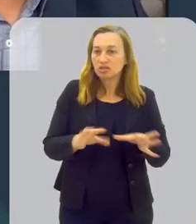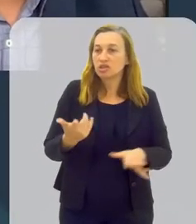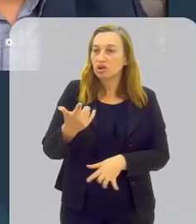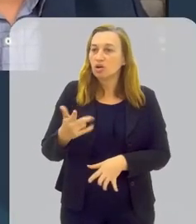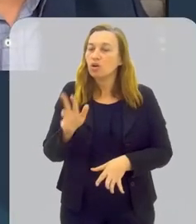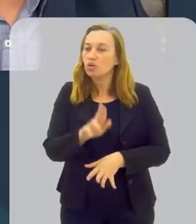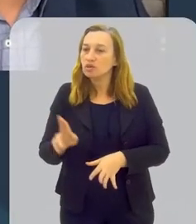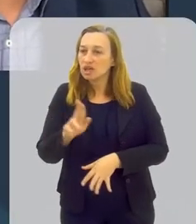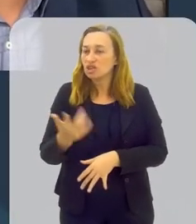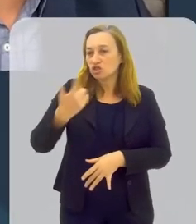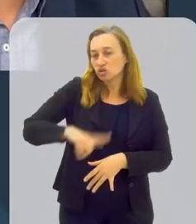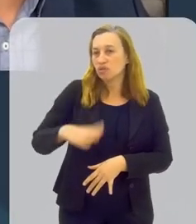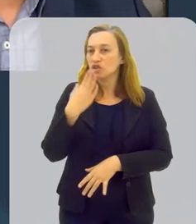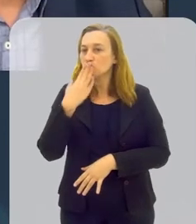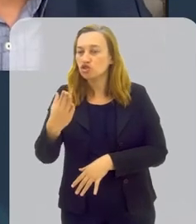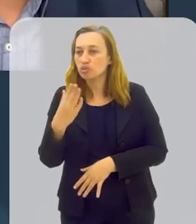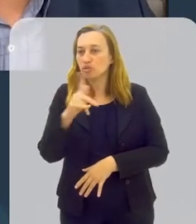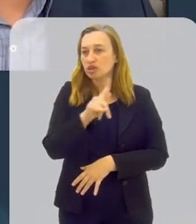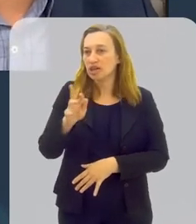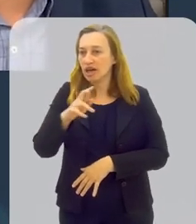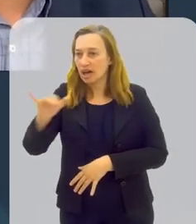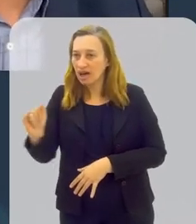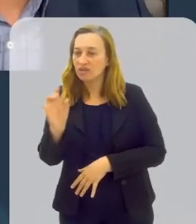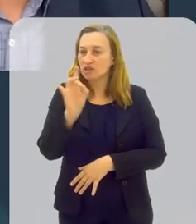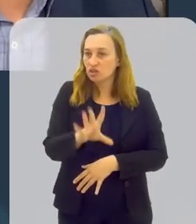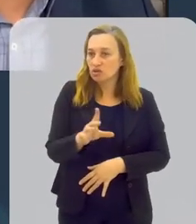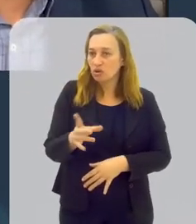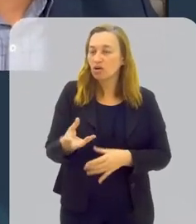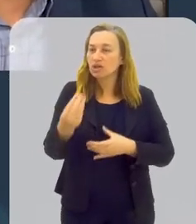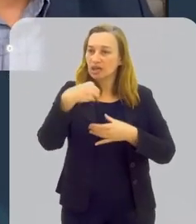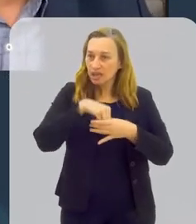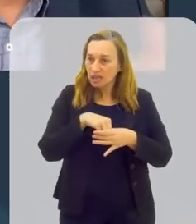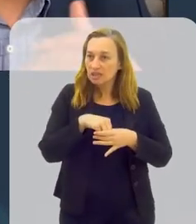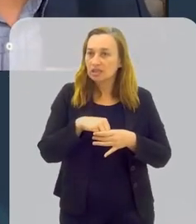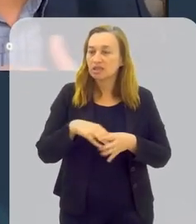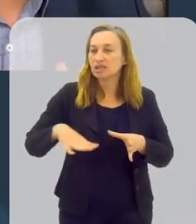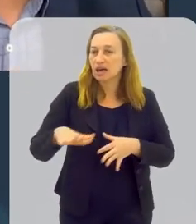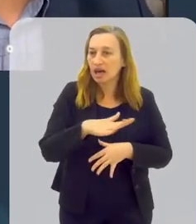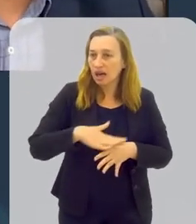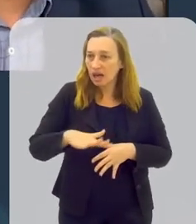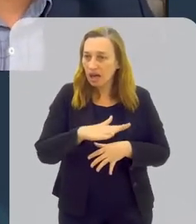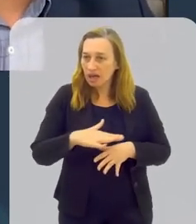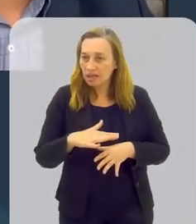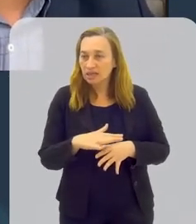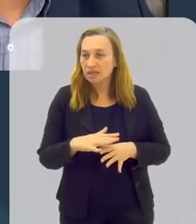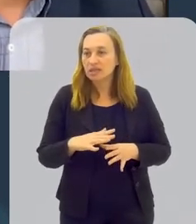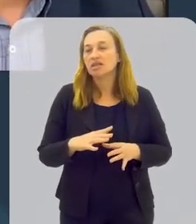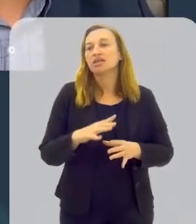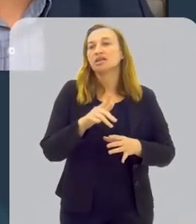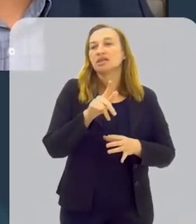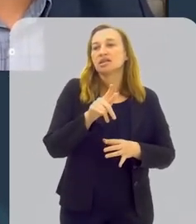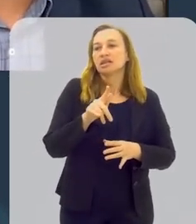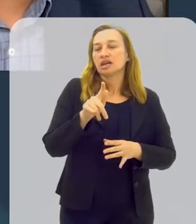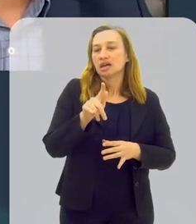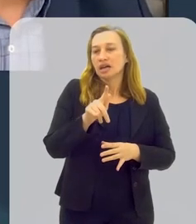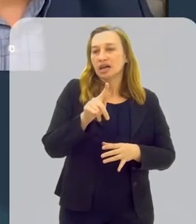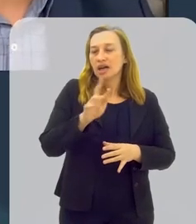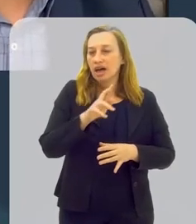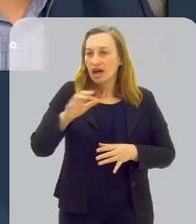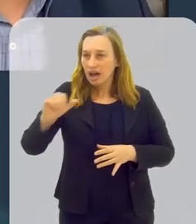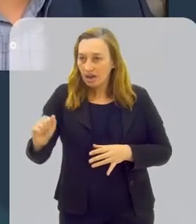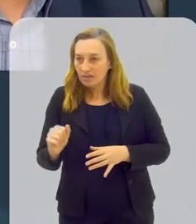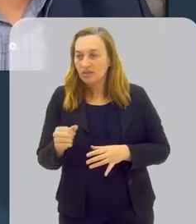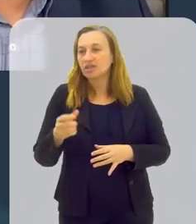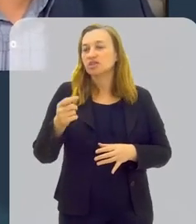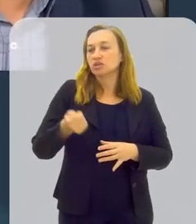você reutilize esse tipo de garrafa só pode ser reutilizado aquilo que entra no mercado nessa condição garrafas de cerveja de 600